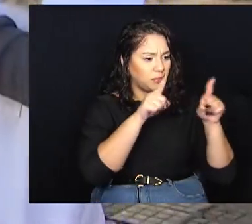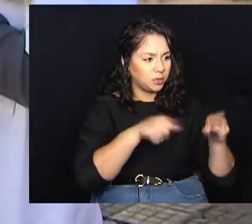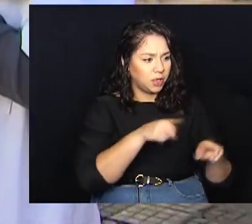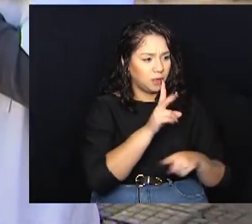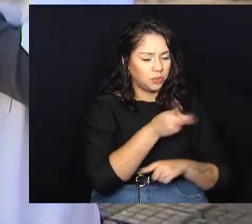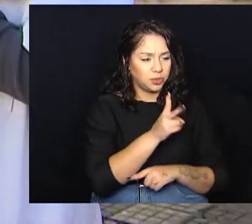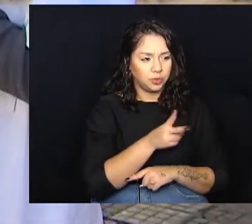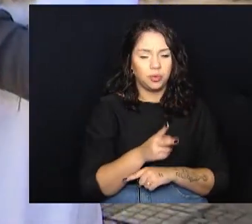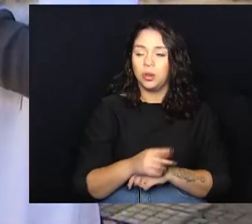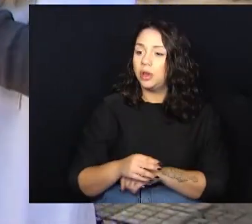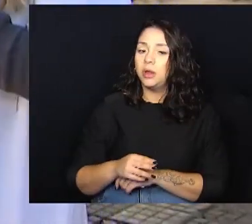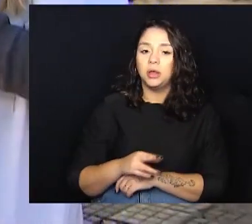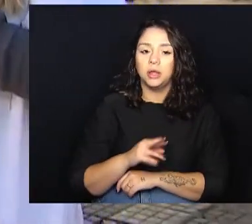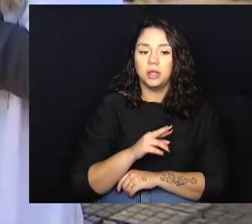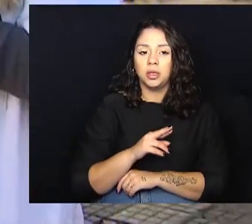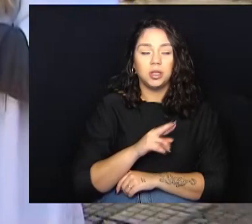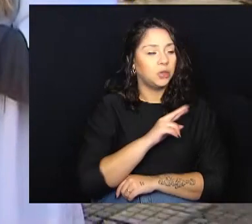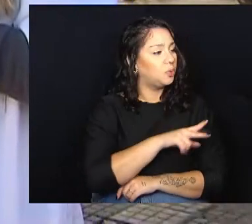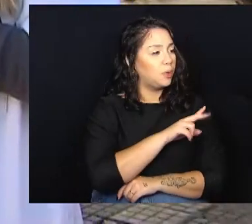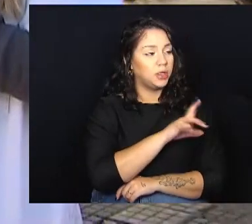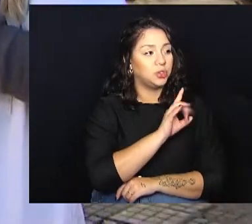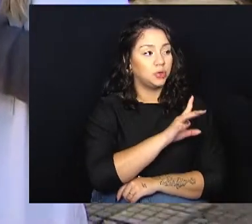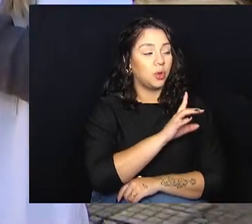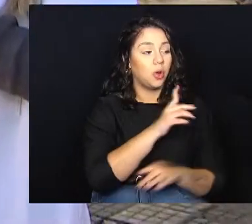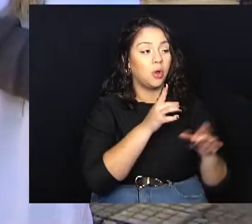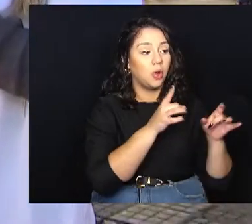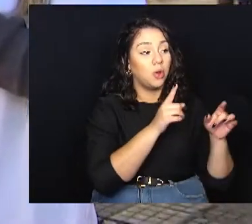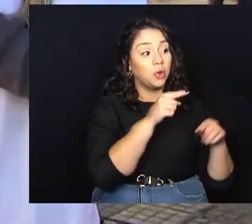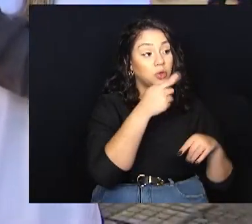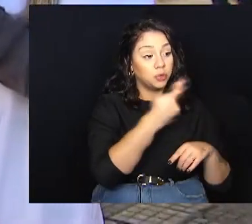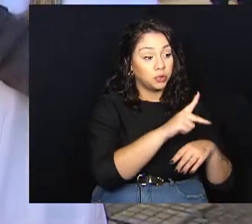não foi só na sua loja essa queda de 30%